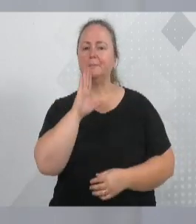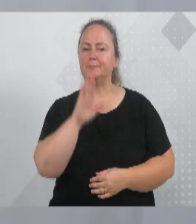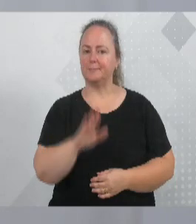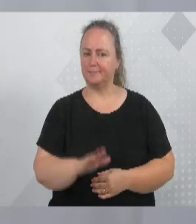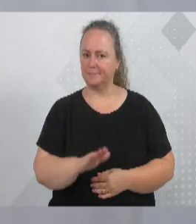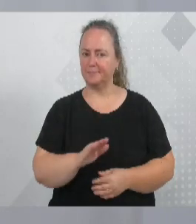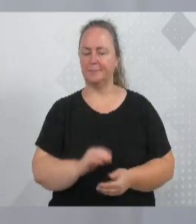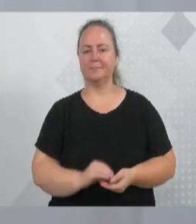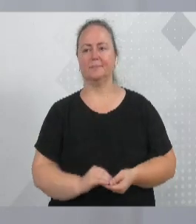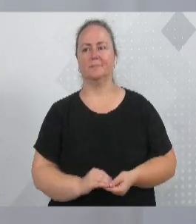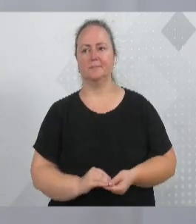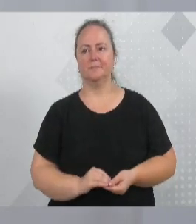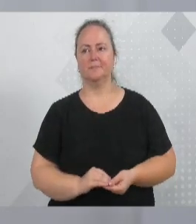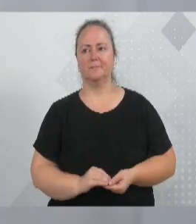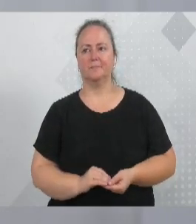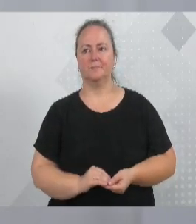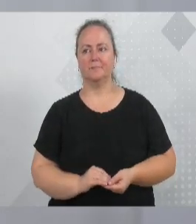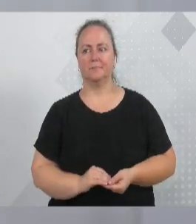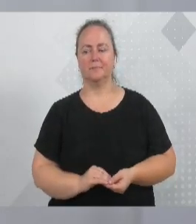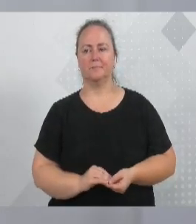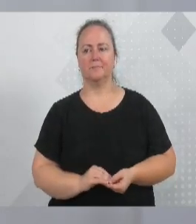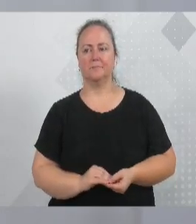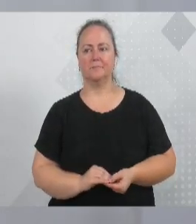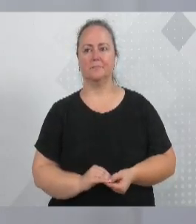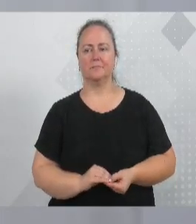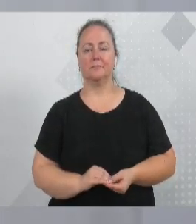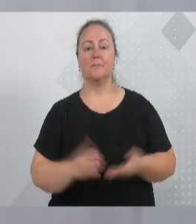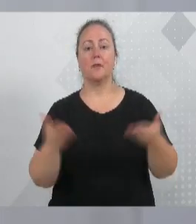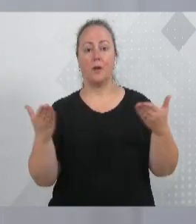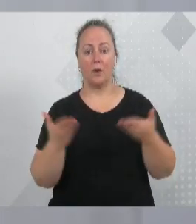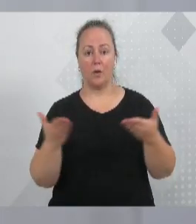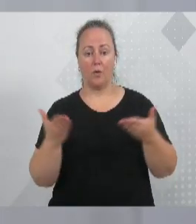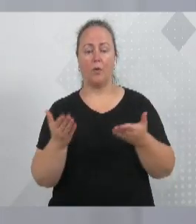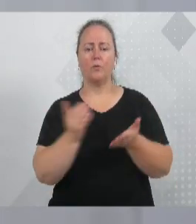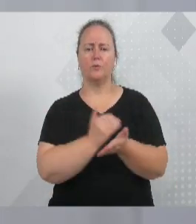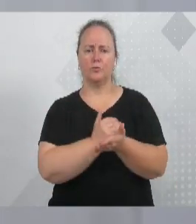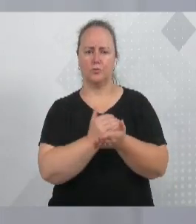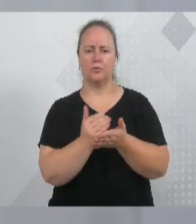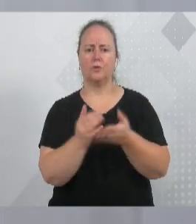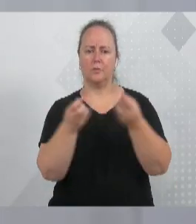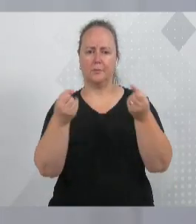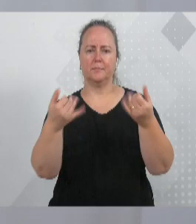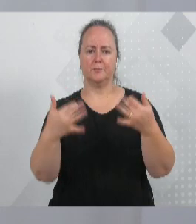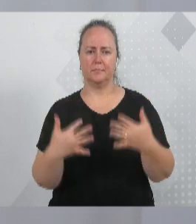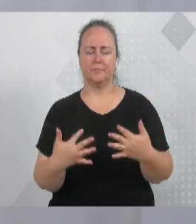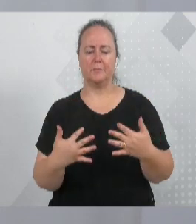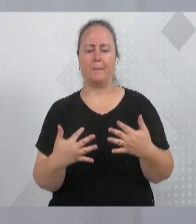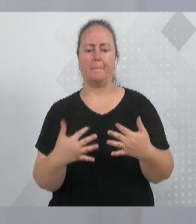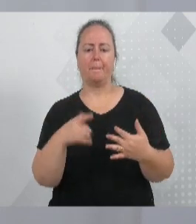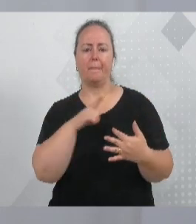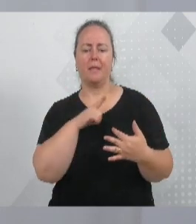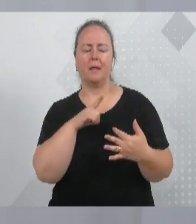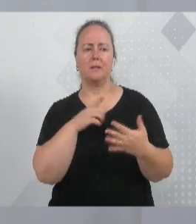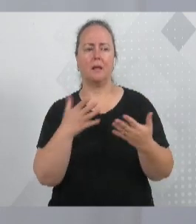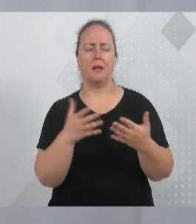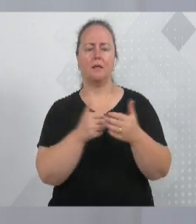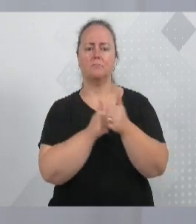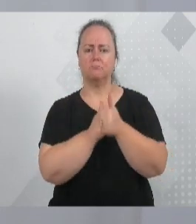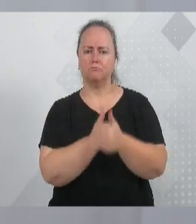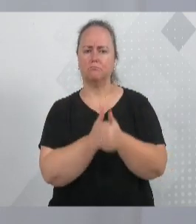tarde hoje inicio a minha fala a gente que tem acompanhado